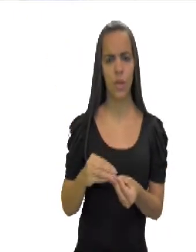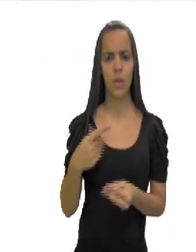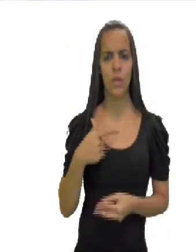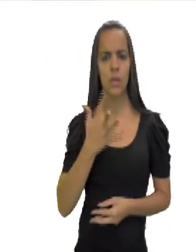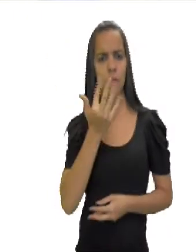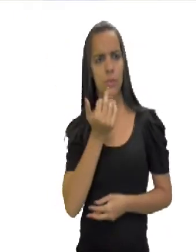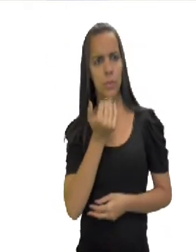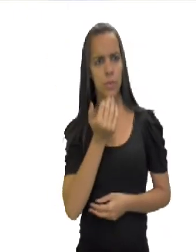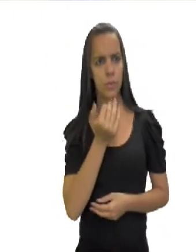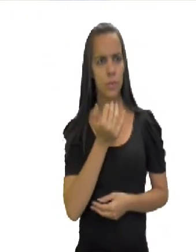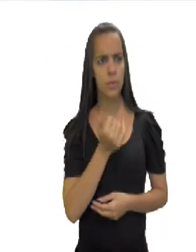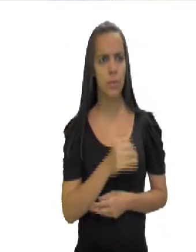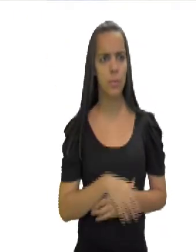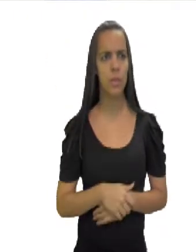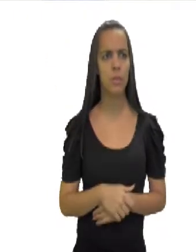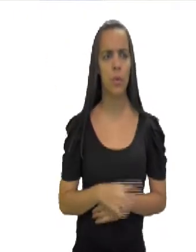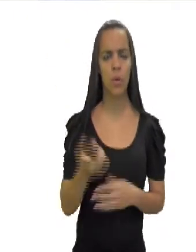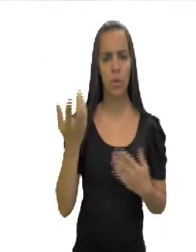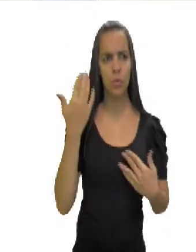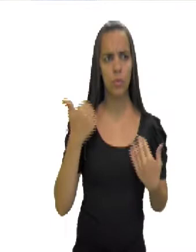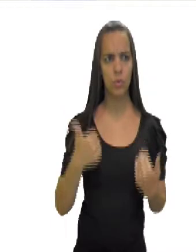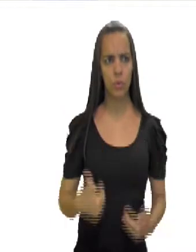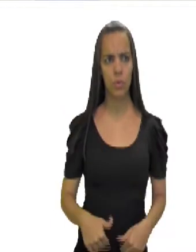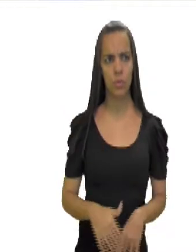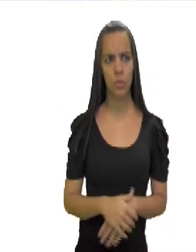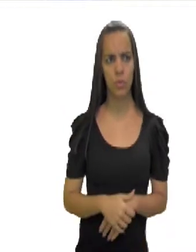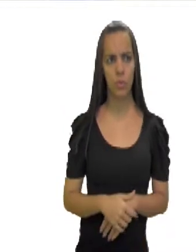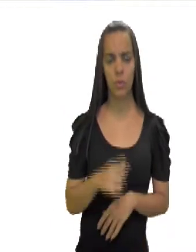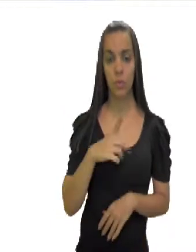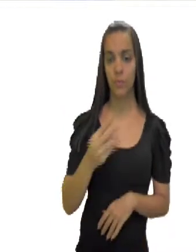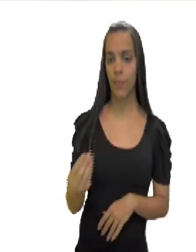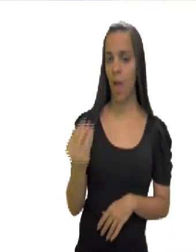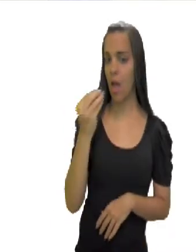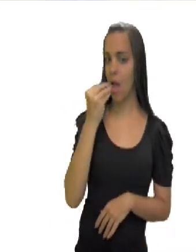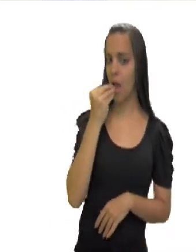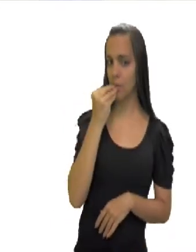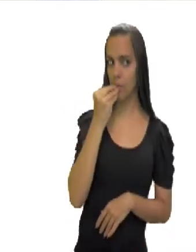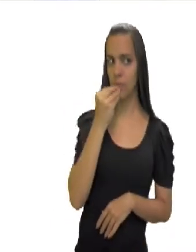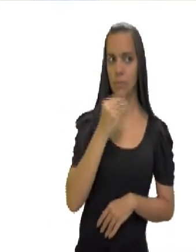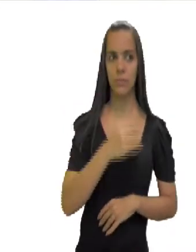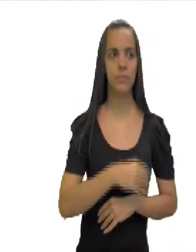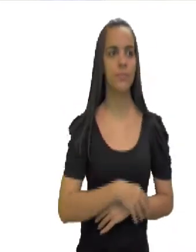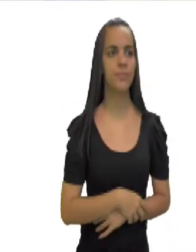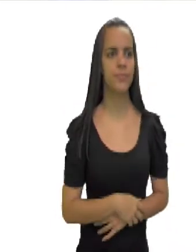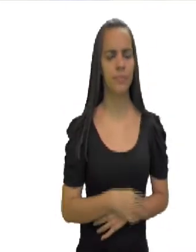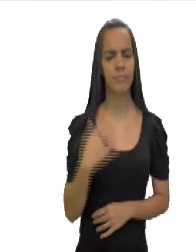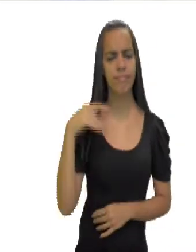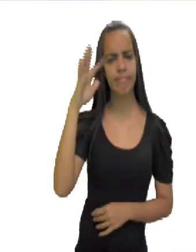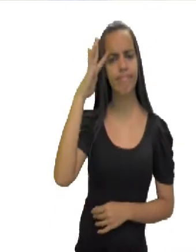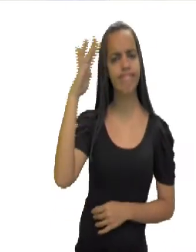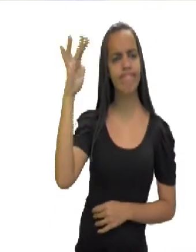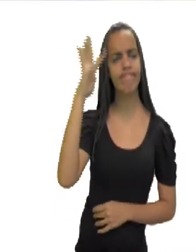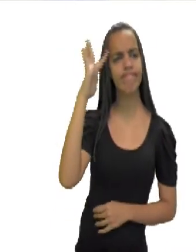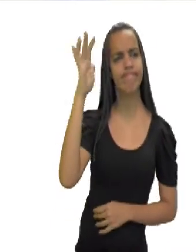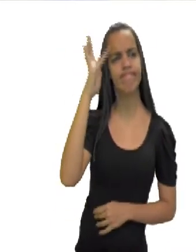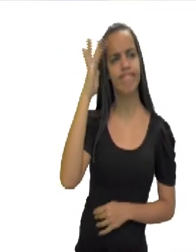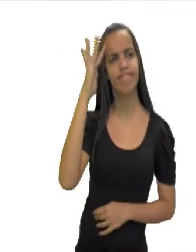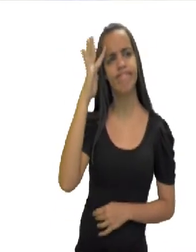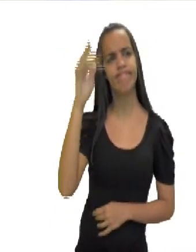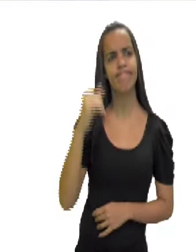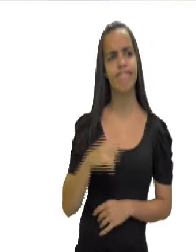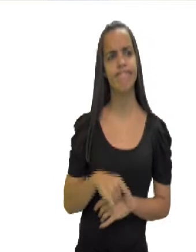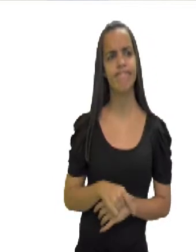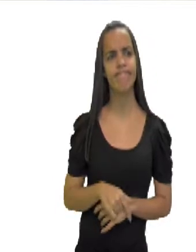alimentos quando nós colocamos dentro da boca. Vamos imaginar